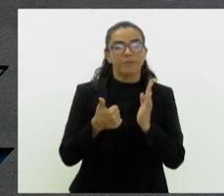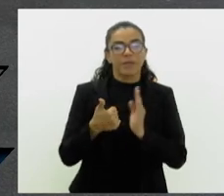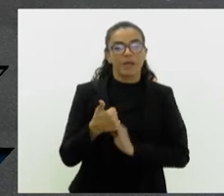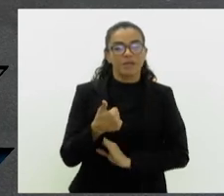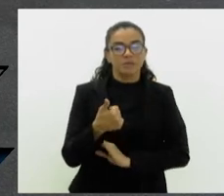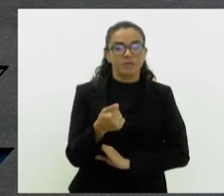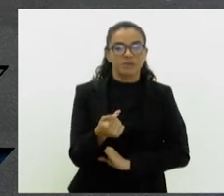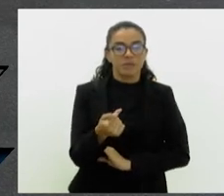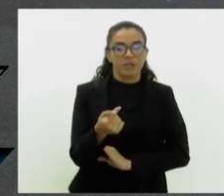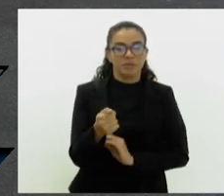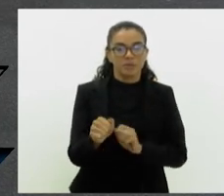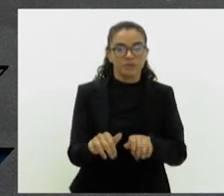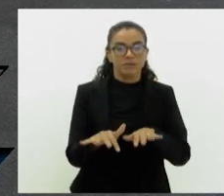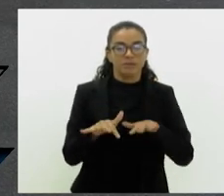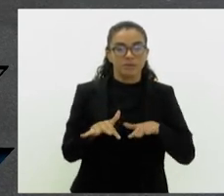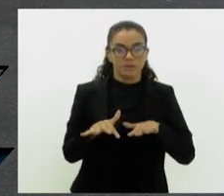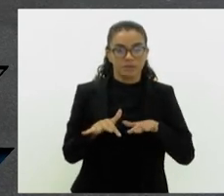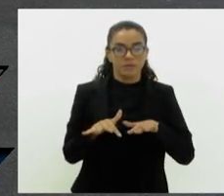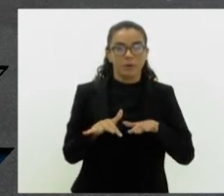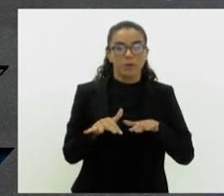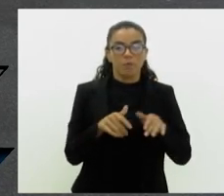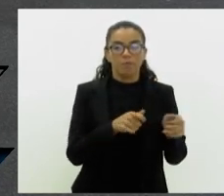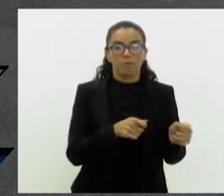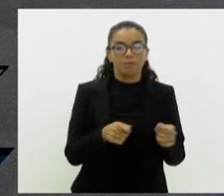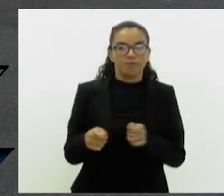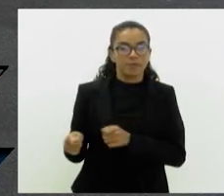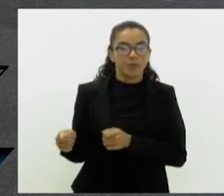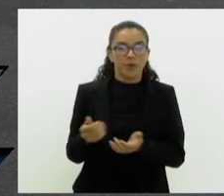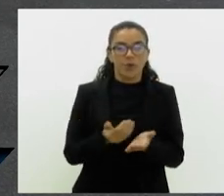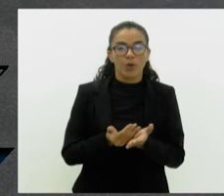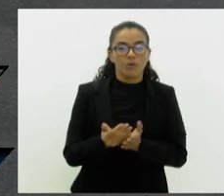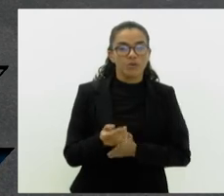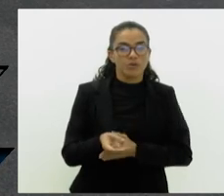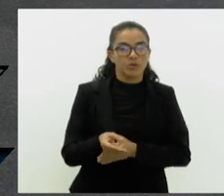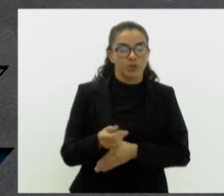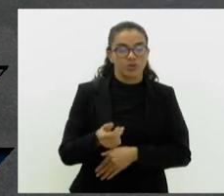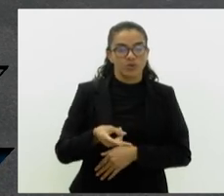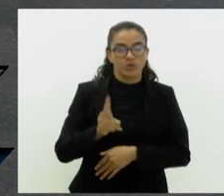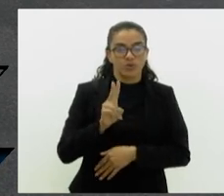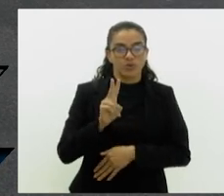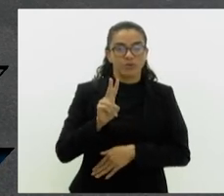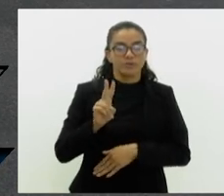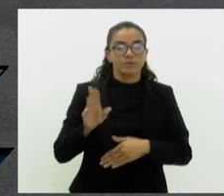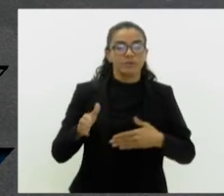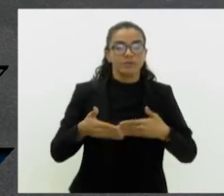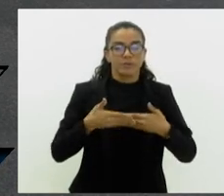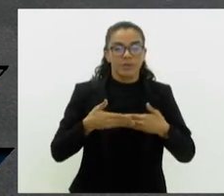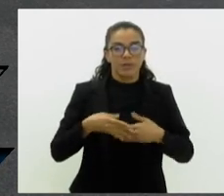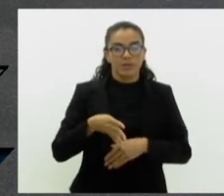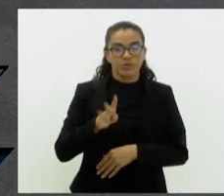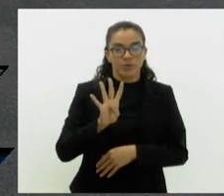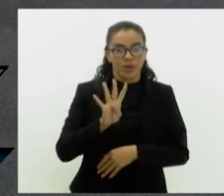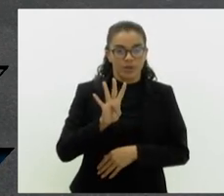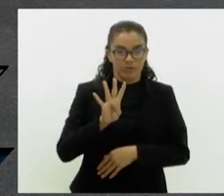17ª sessão ordinária que iniciada às 14 horas foi encerrada às